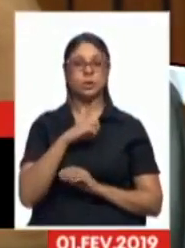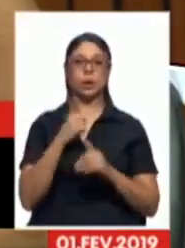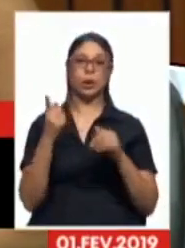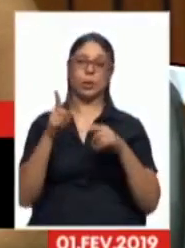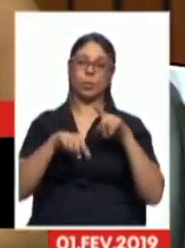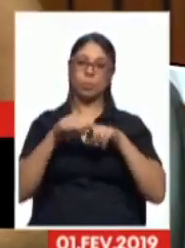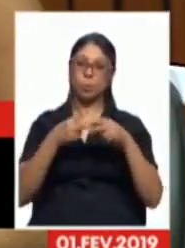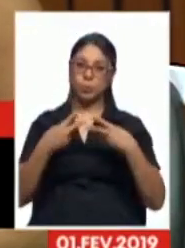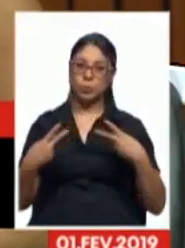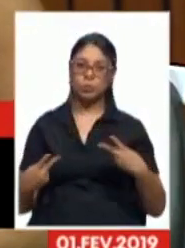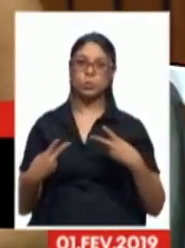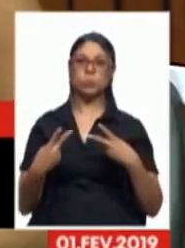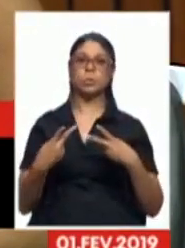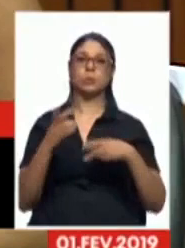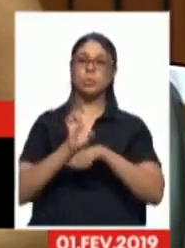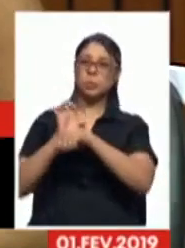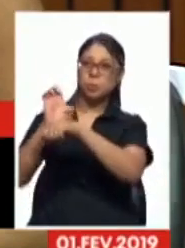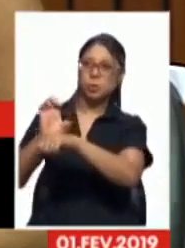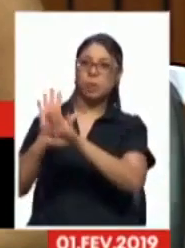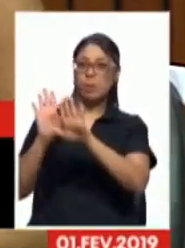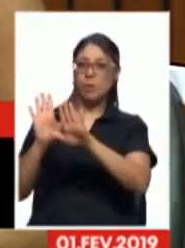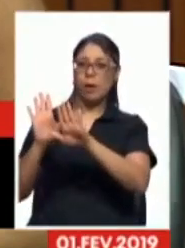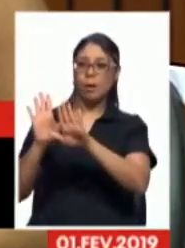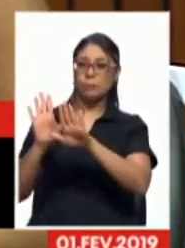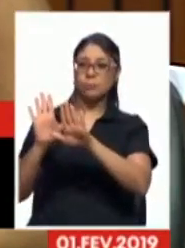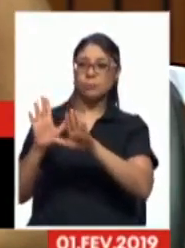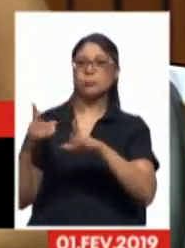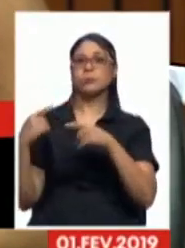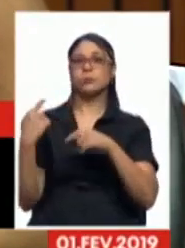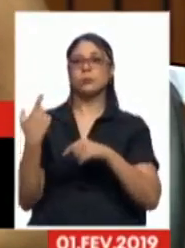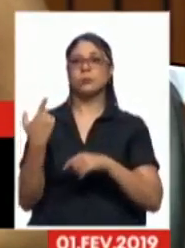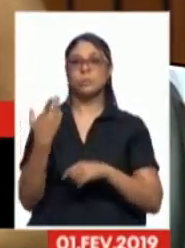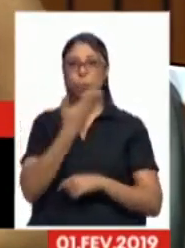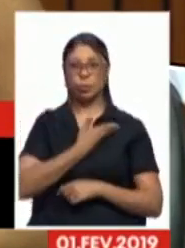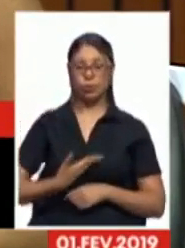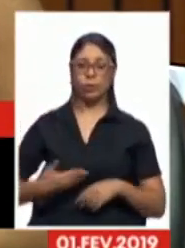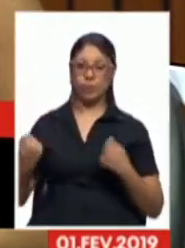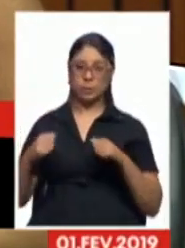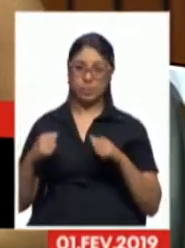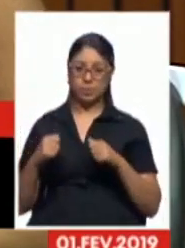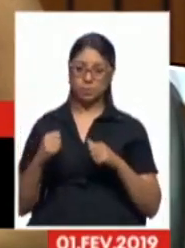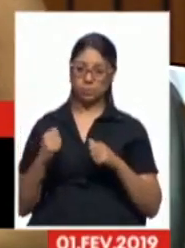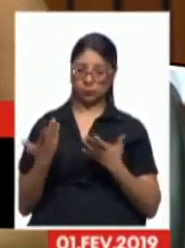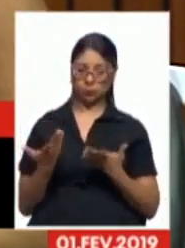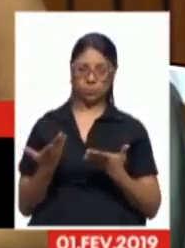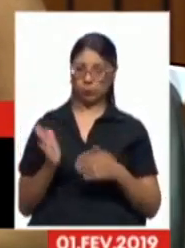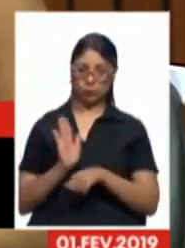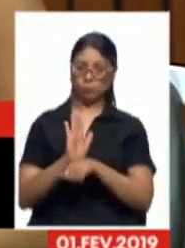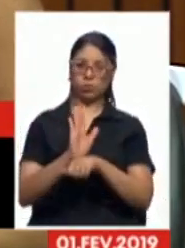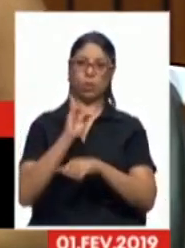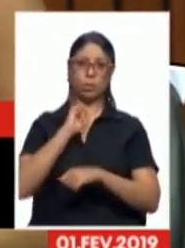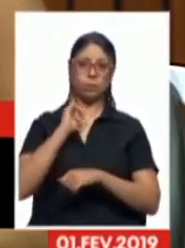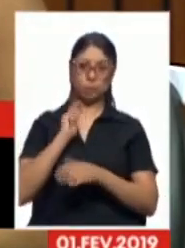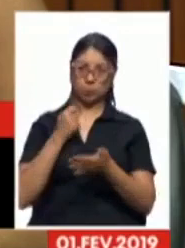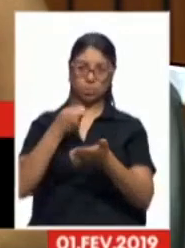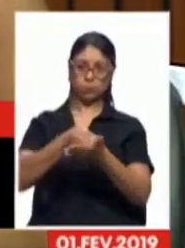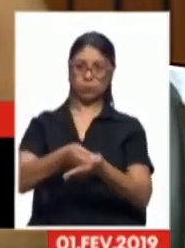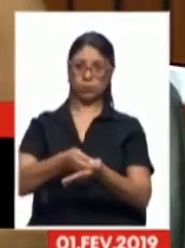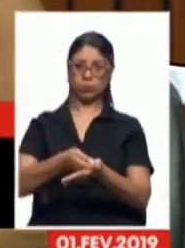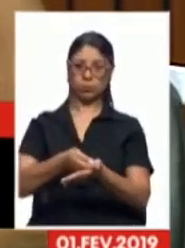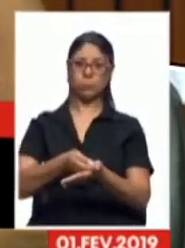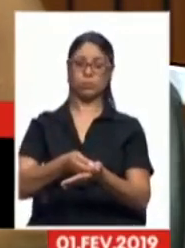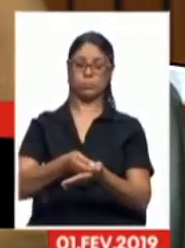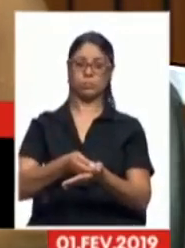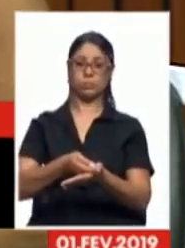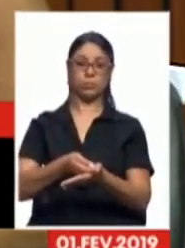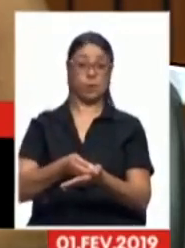de tributos, mas em troca o governo federal deveria compensar Minas Gerais pagando, não é, essa compensação,